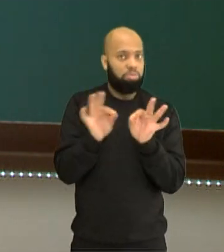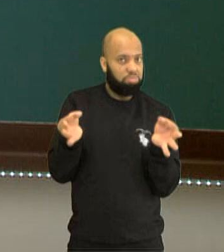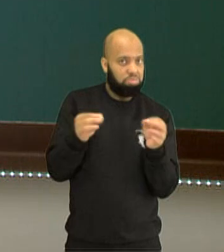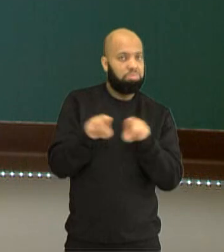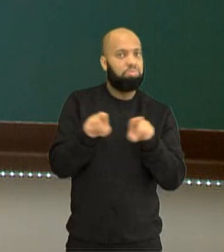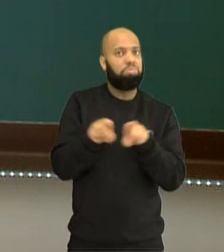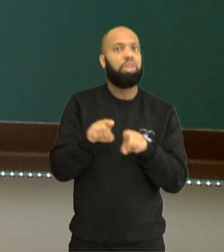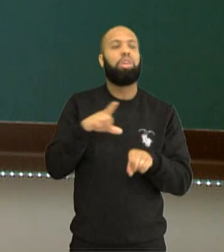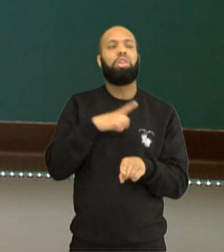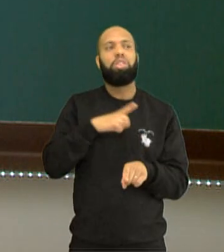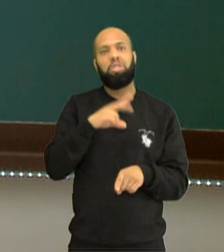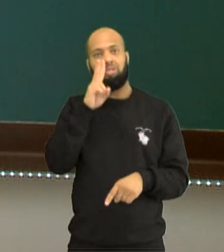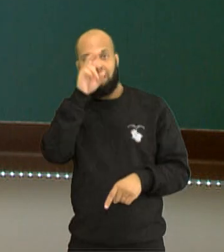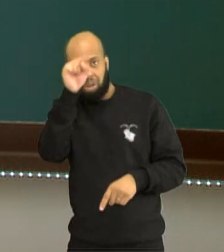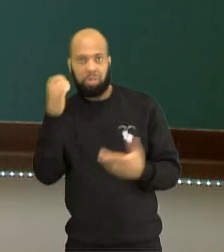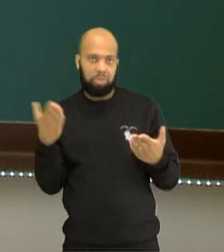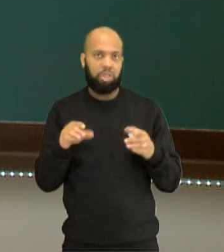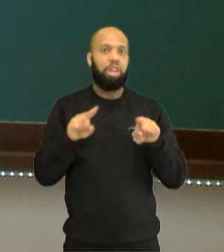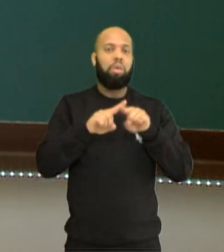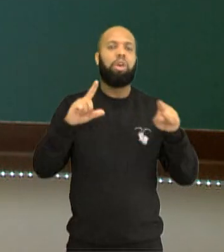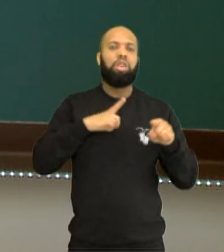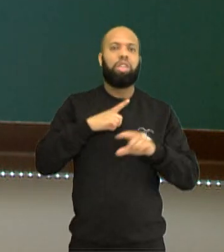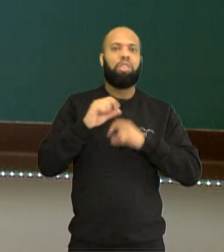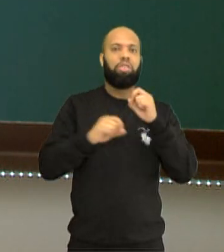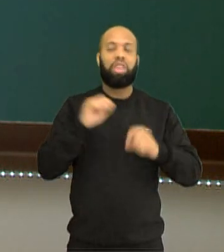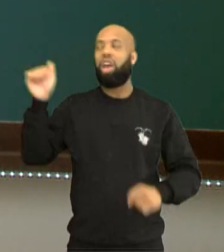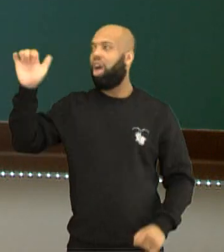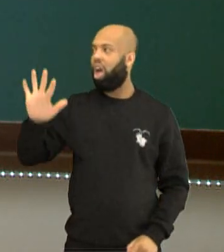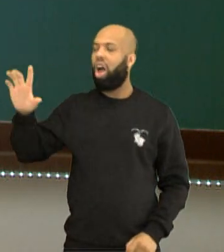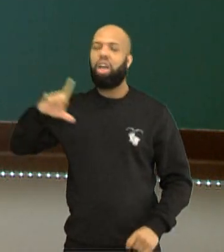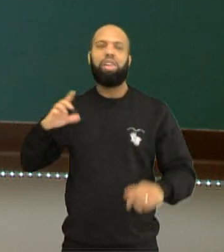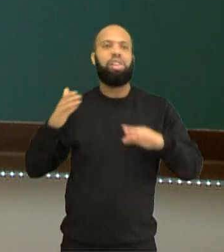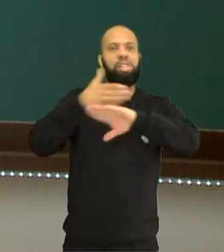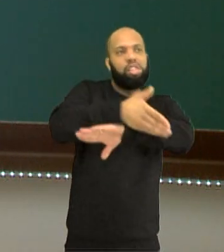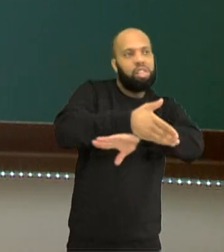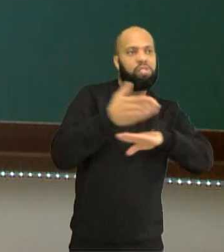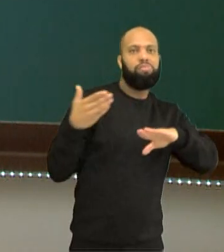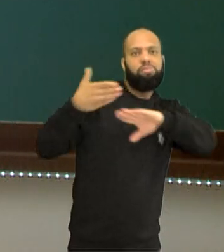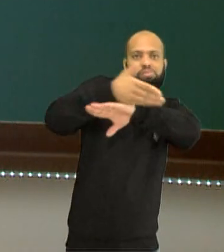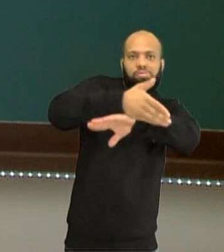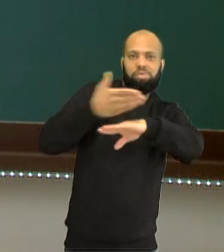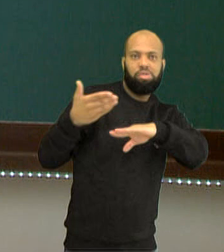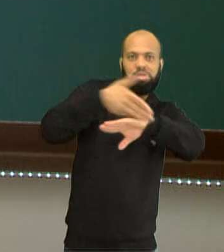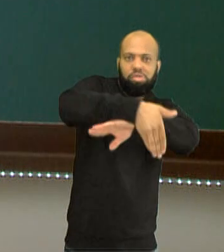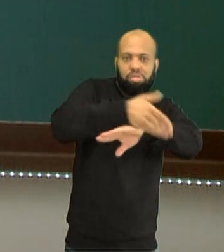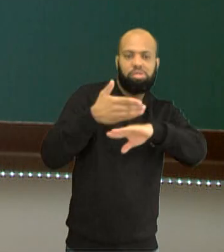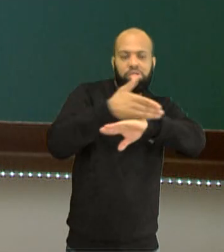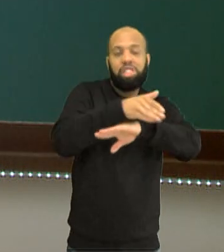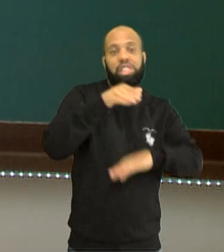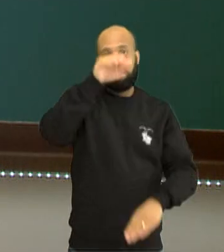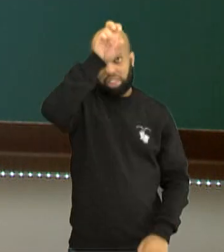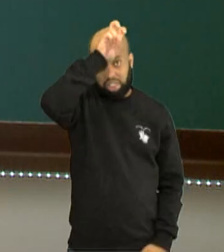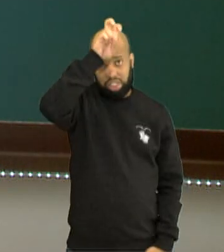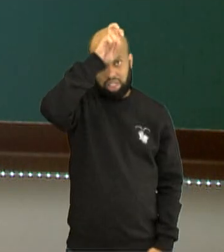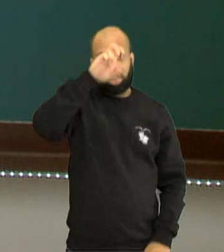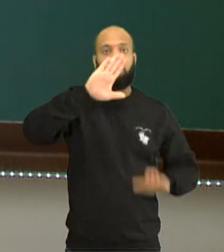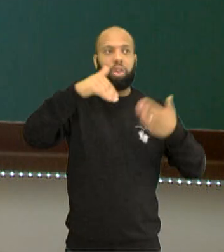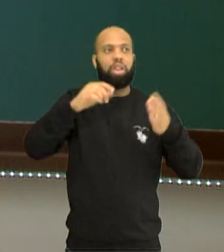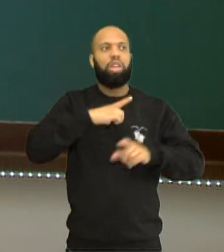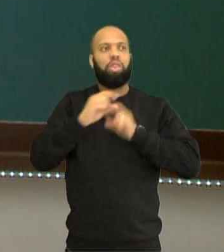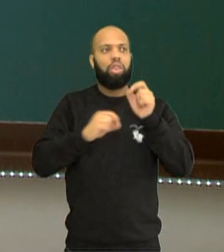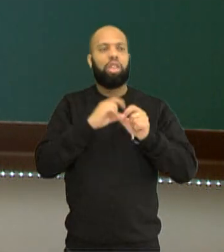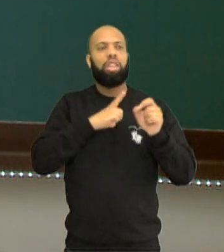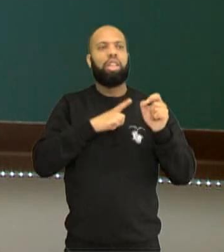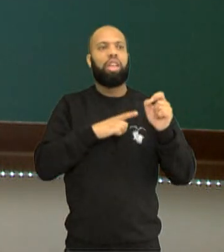quando teve várias invasões asiáticas e orientais que vieram vindo para a questão do Egito, foi trazido o quê?